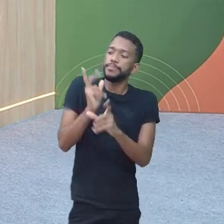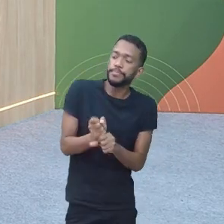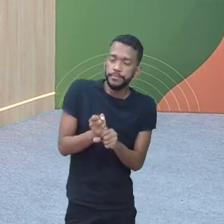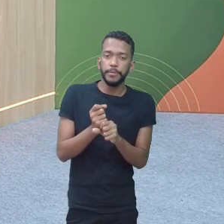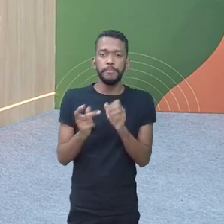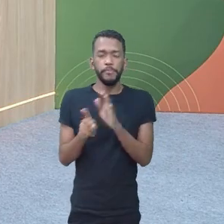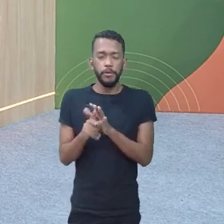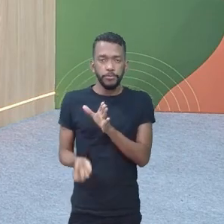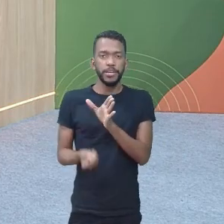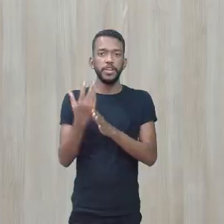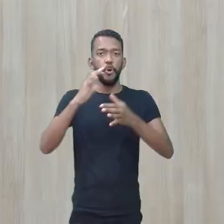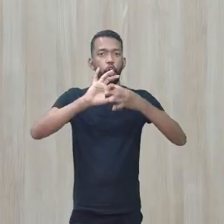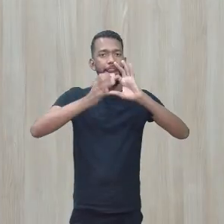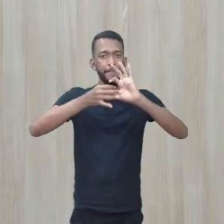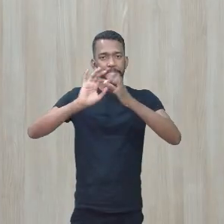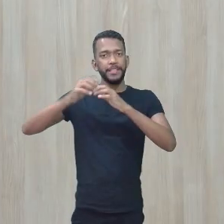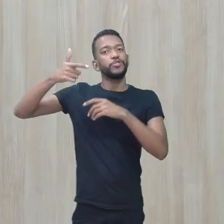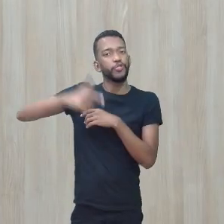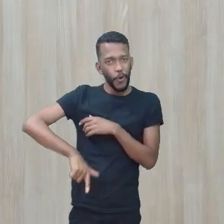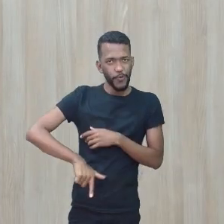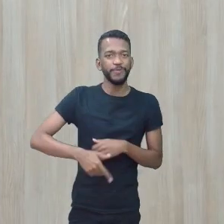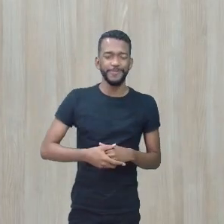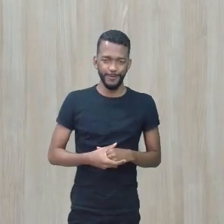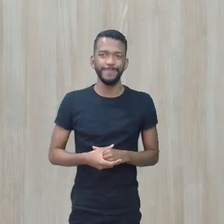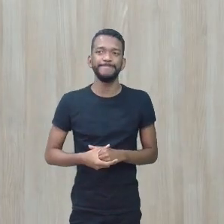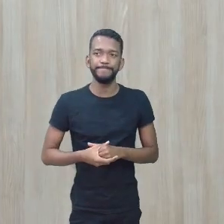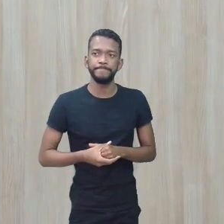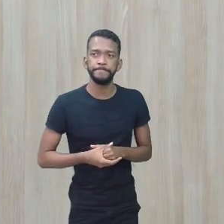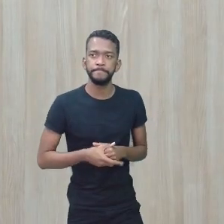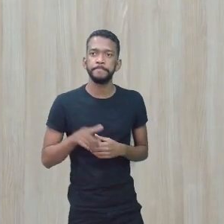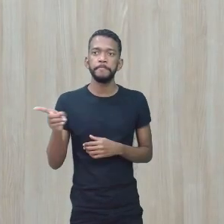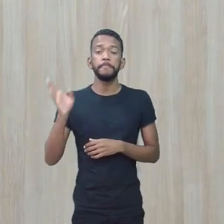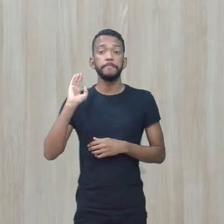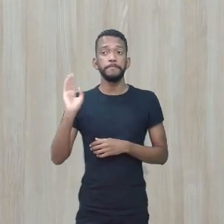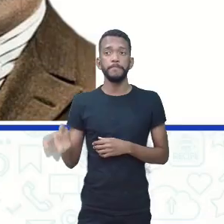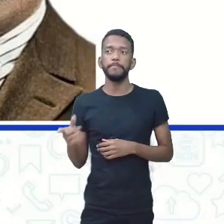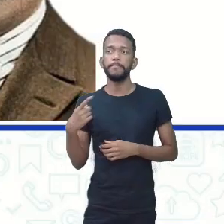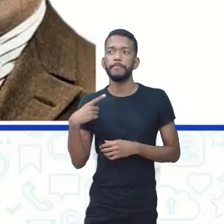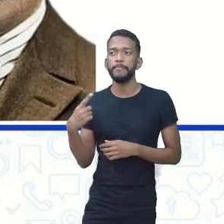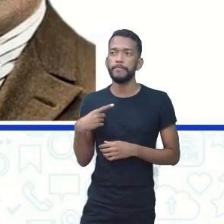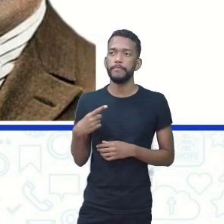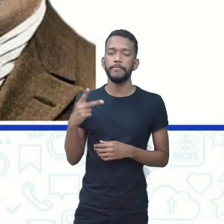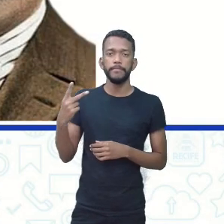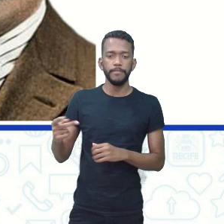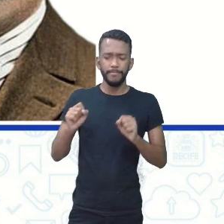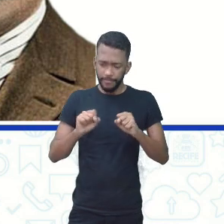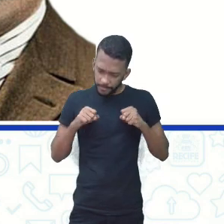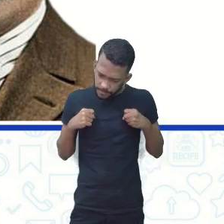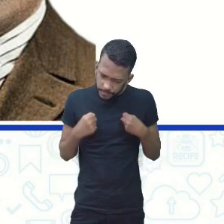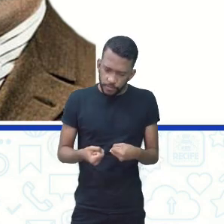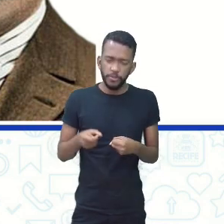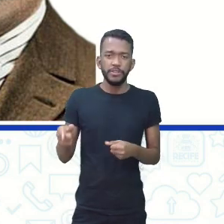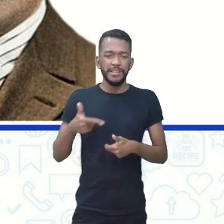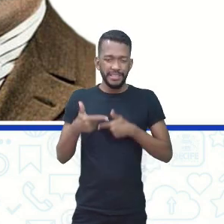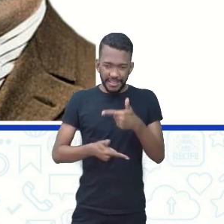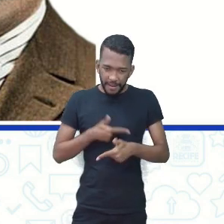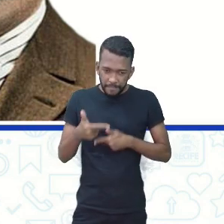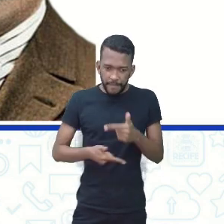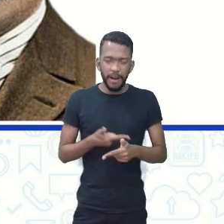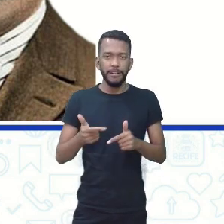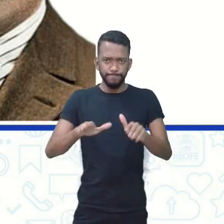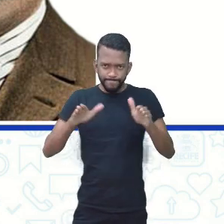Jogos Olímpicos. Tranquilo? E aí ele depositou seu esforço, seu trabalho,